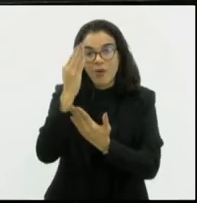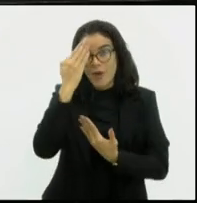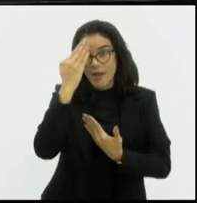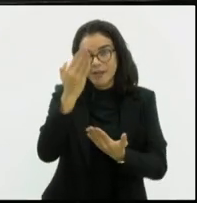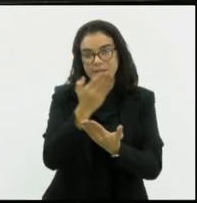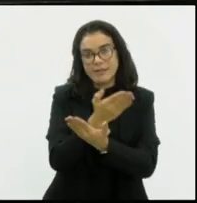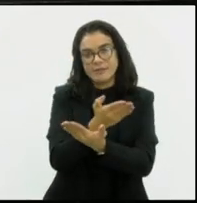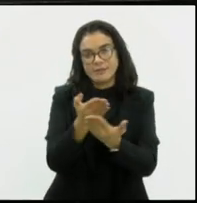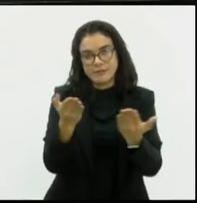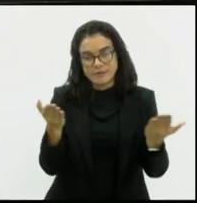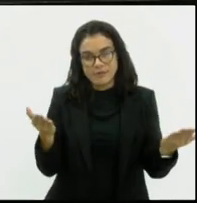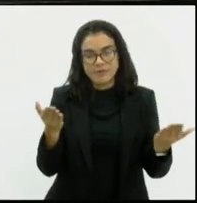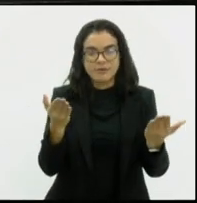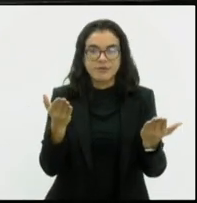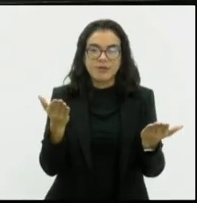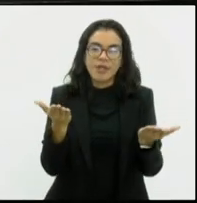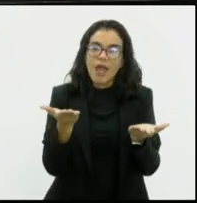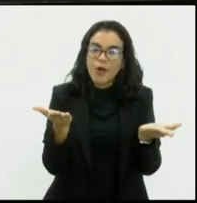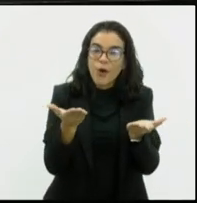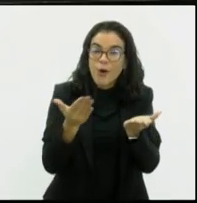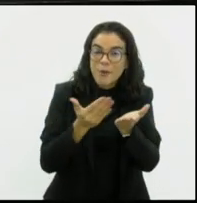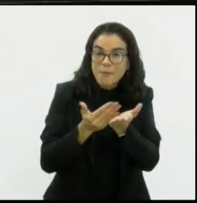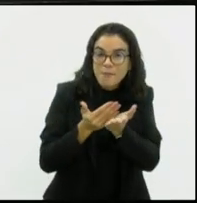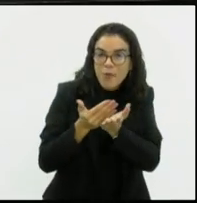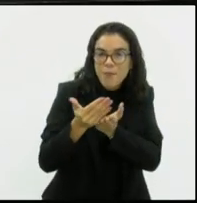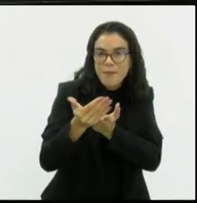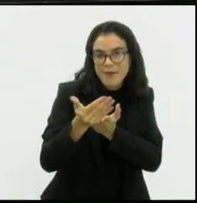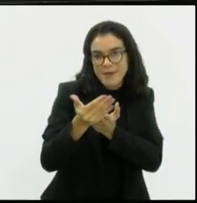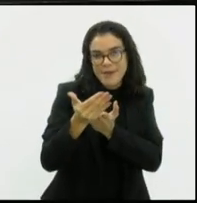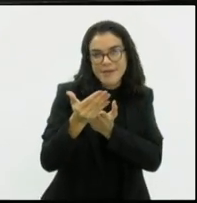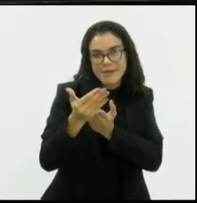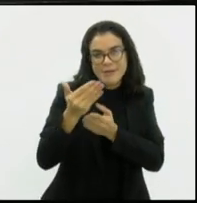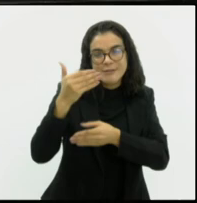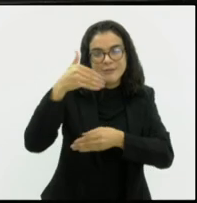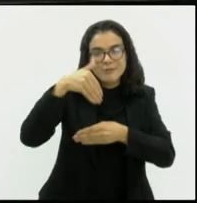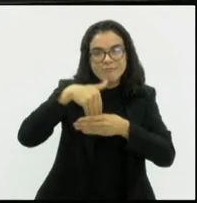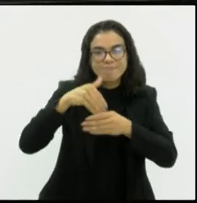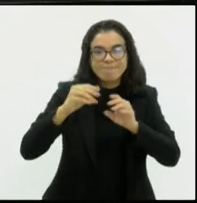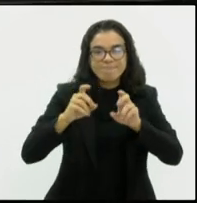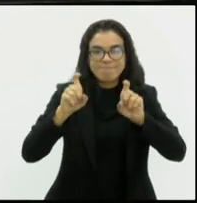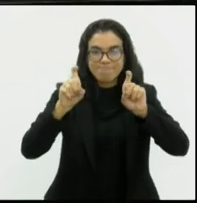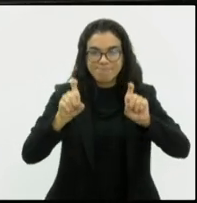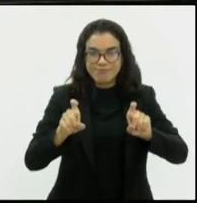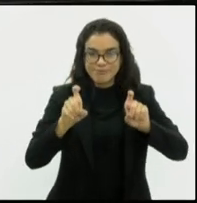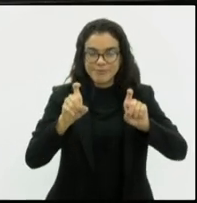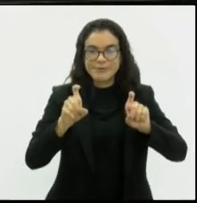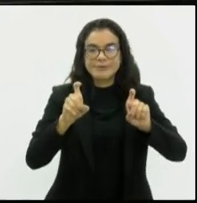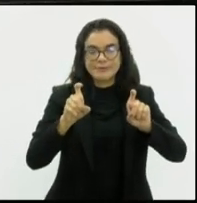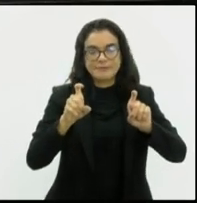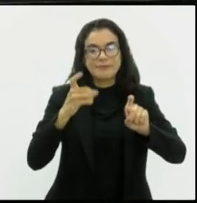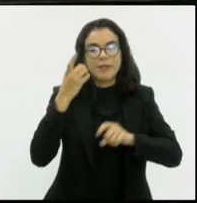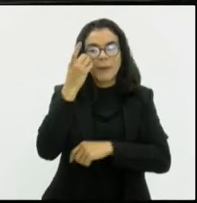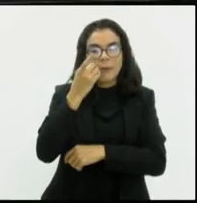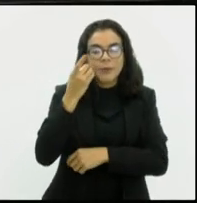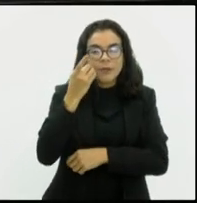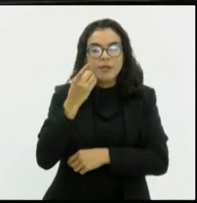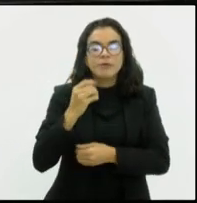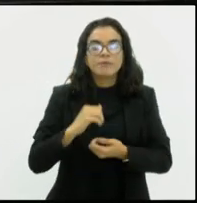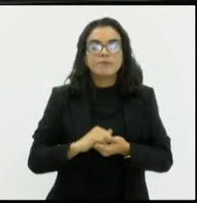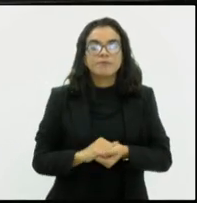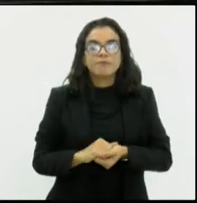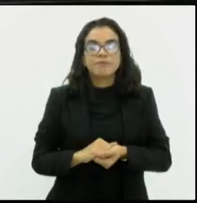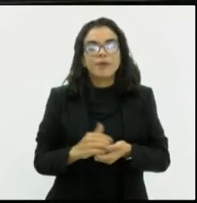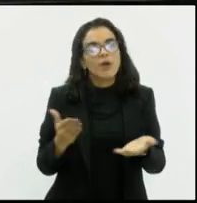que, nesse início de mandato, já me deram essa oportunidade e esse reconhecimento. E, nesse momento de